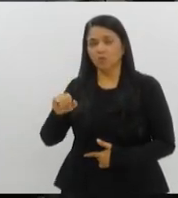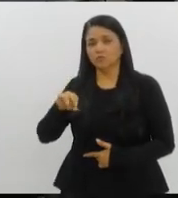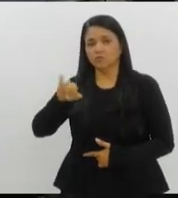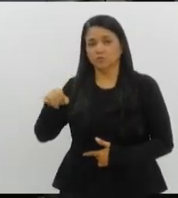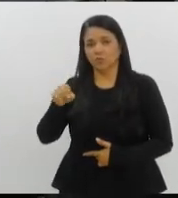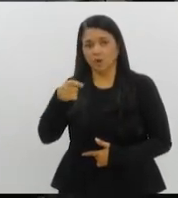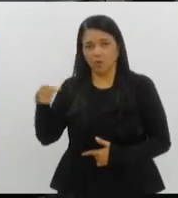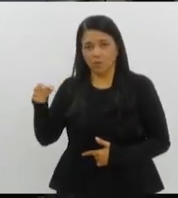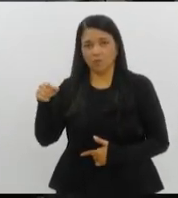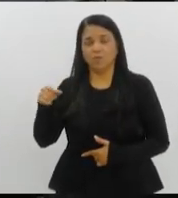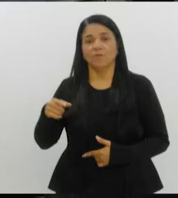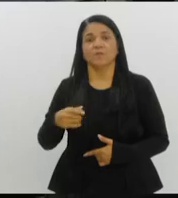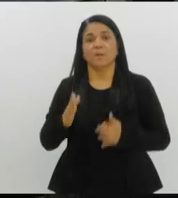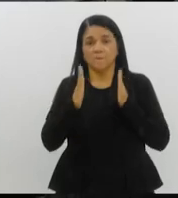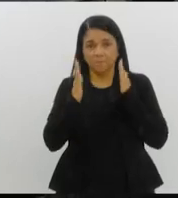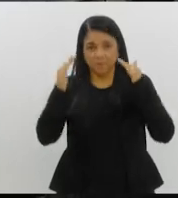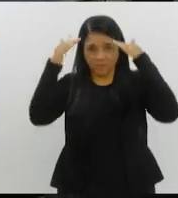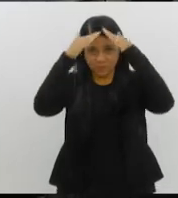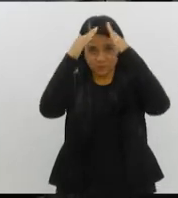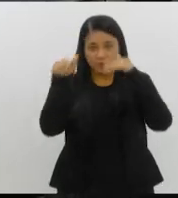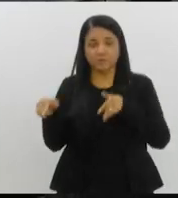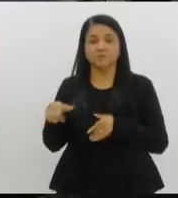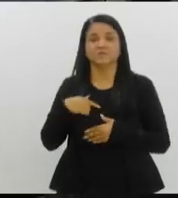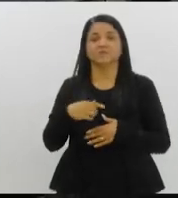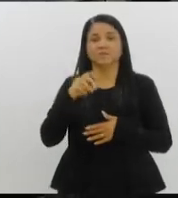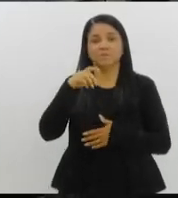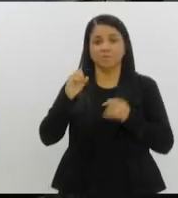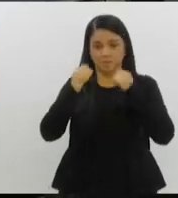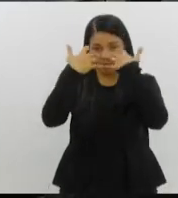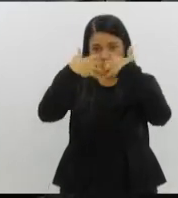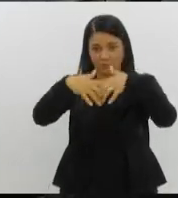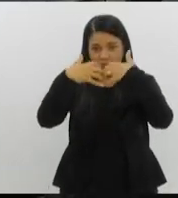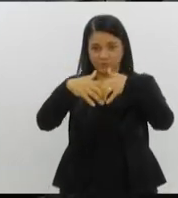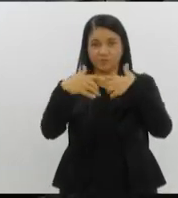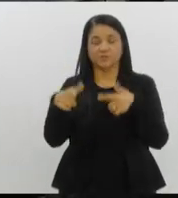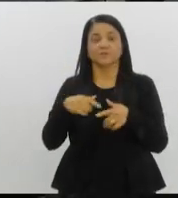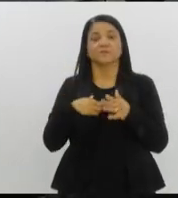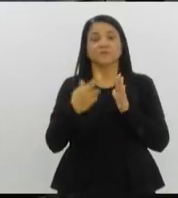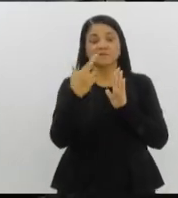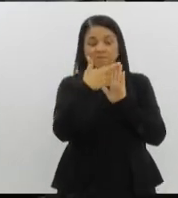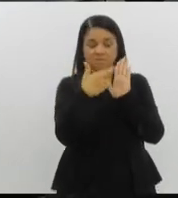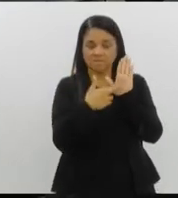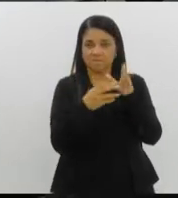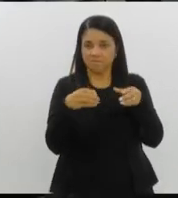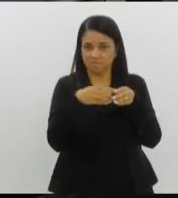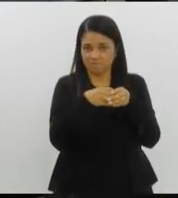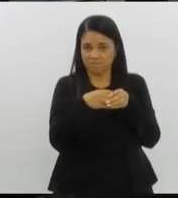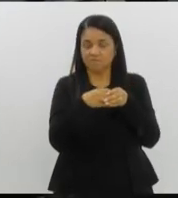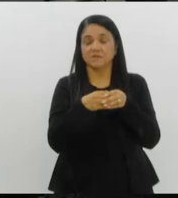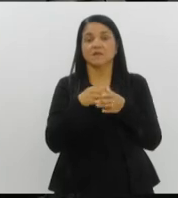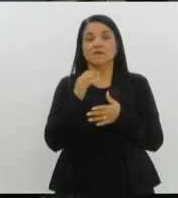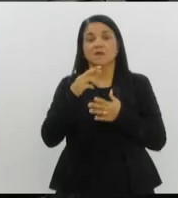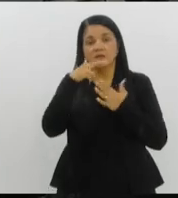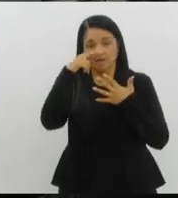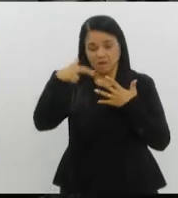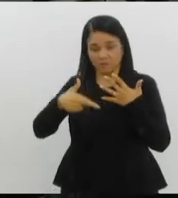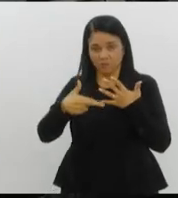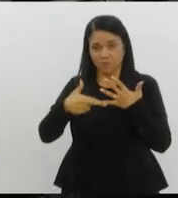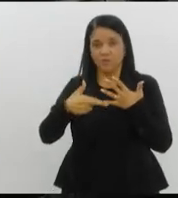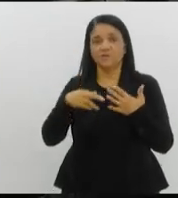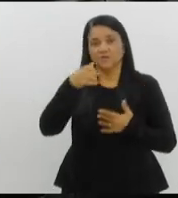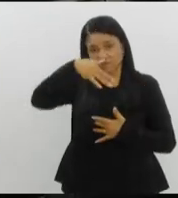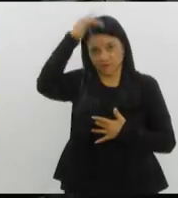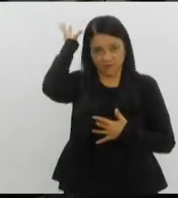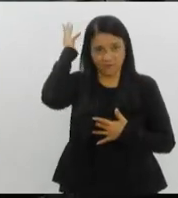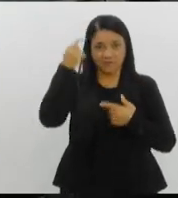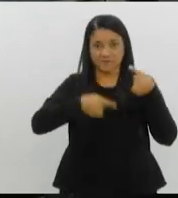Petrópolis. Parecer da Comissão de Normas Internas e Proposições Externas favorável, relator deputado Fred Pacheco. Em